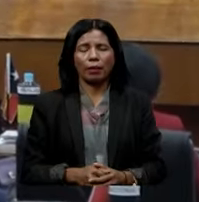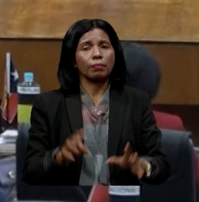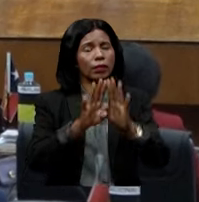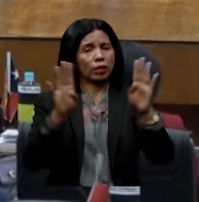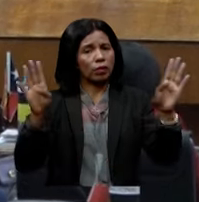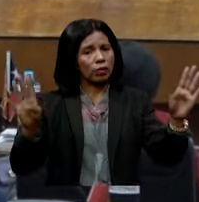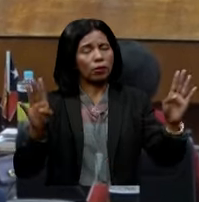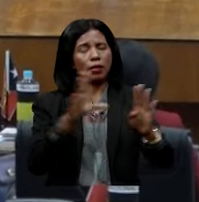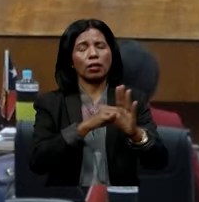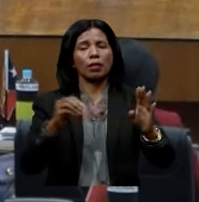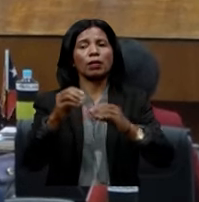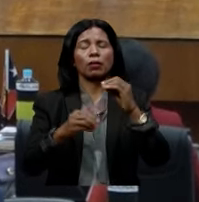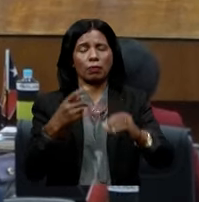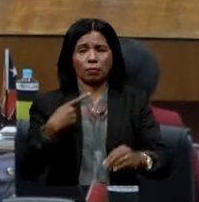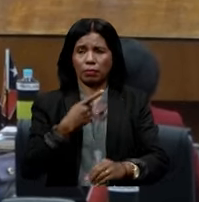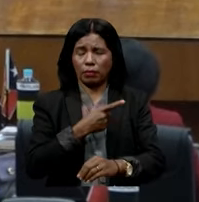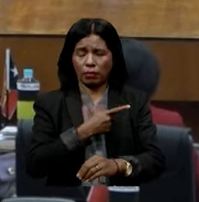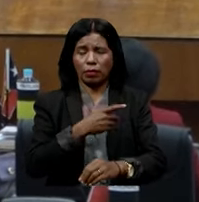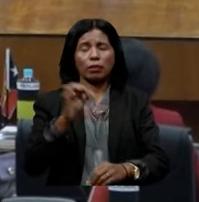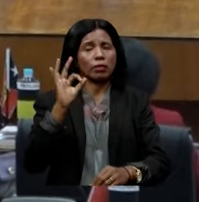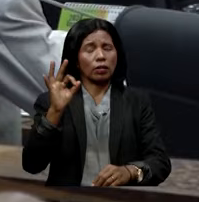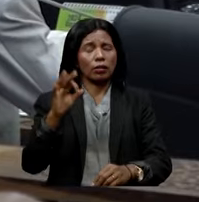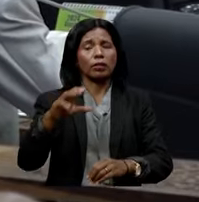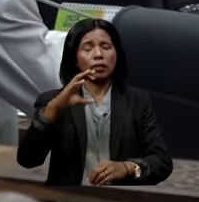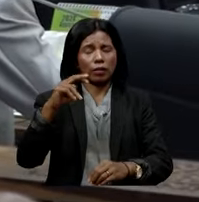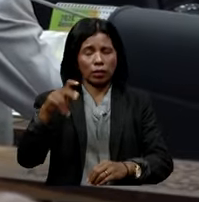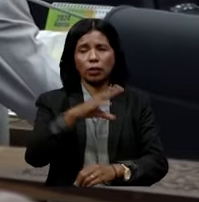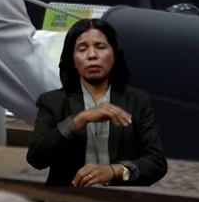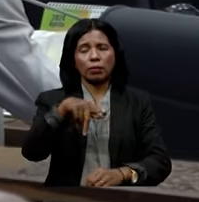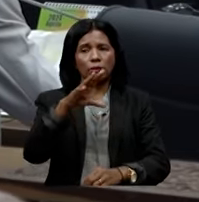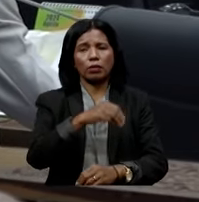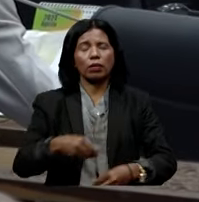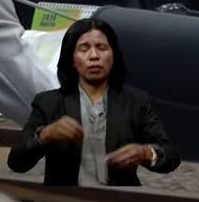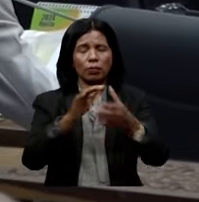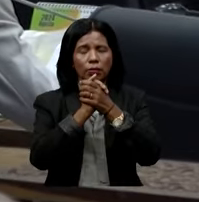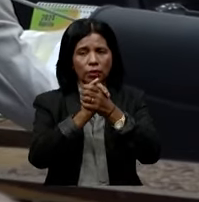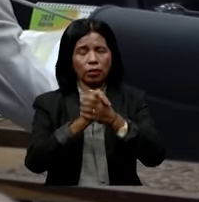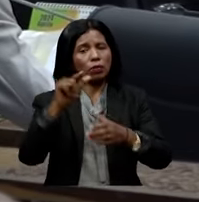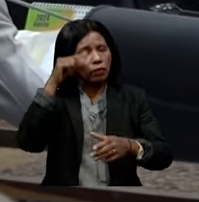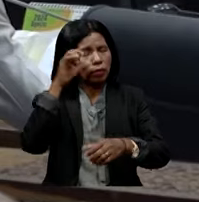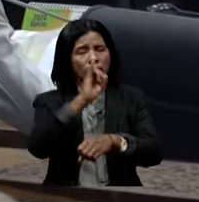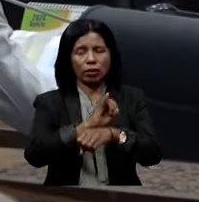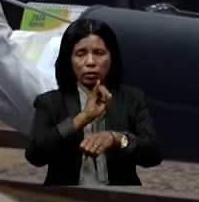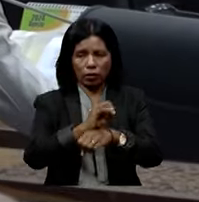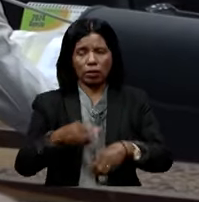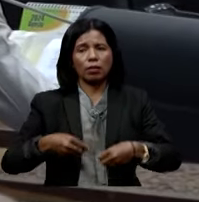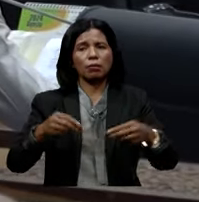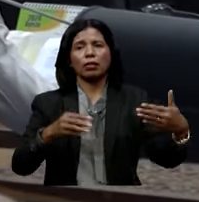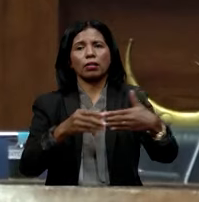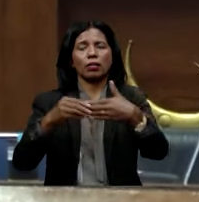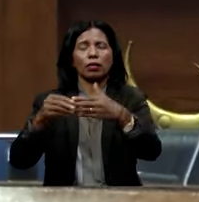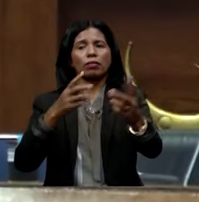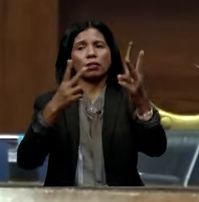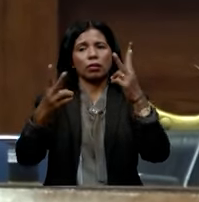sessão solene, a bancada parlamentar Fratelin, CNRT no PLP, felicita o governo na igreja local, também sucesso organiza evento